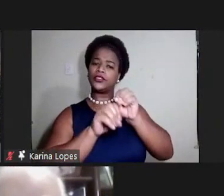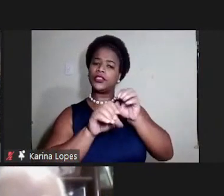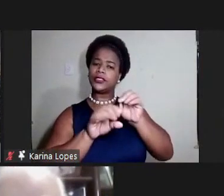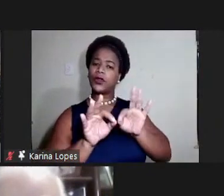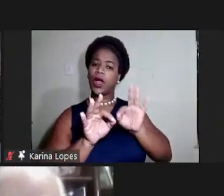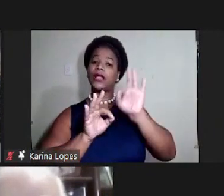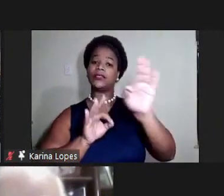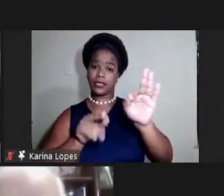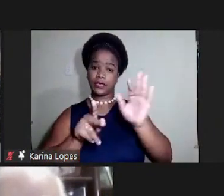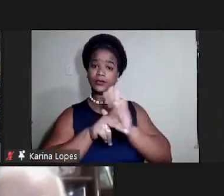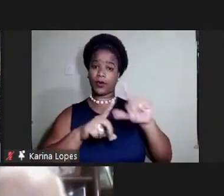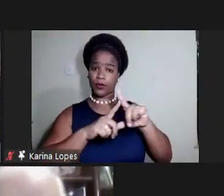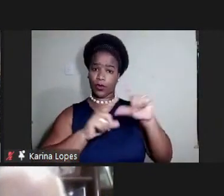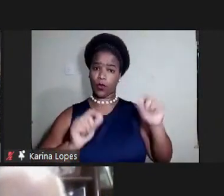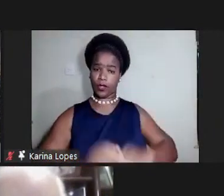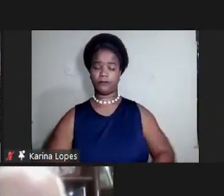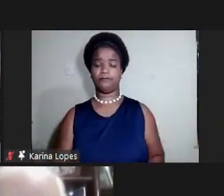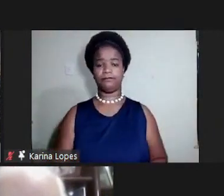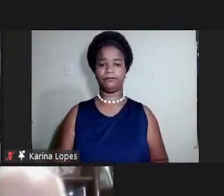UFJF,